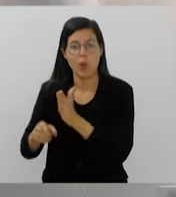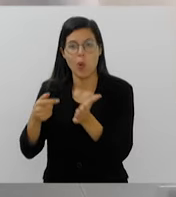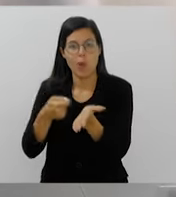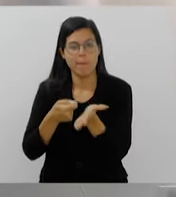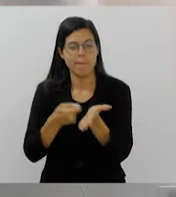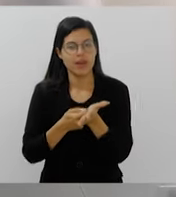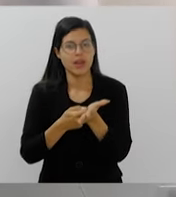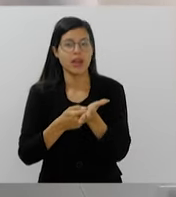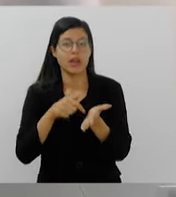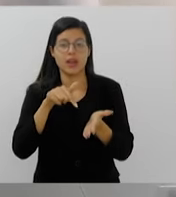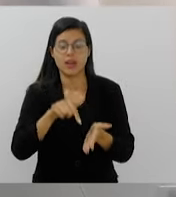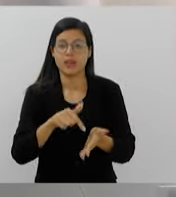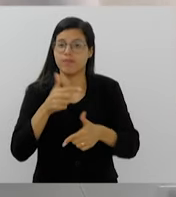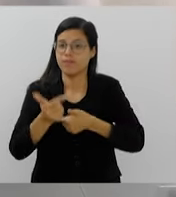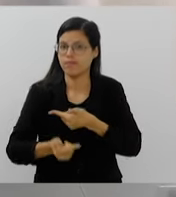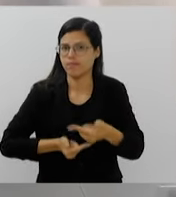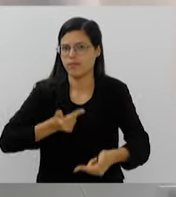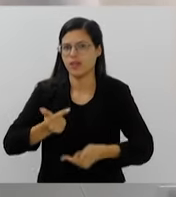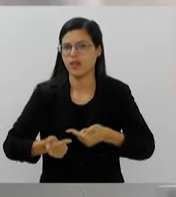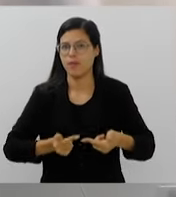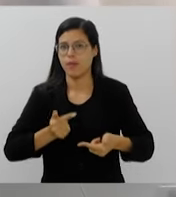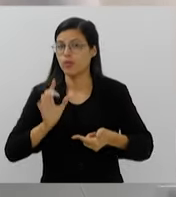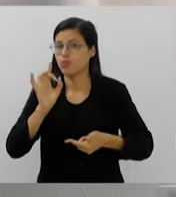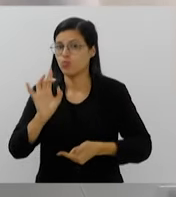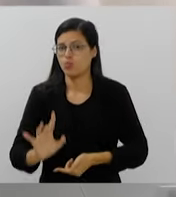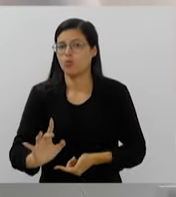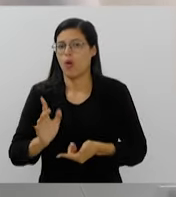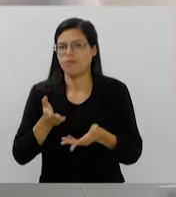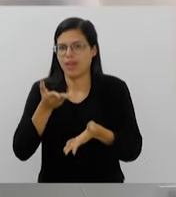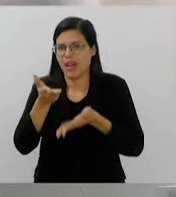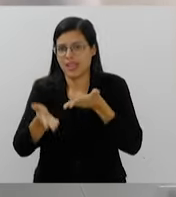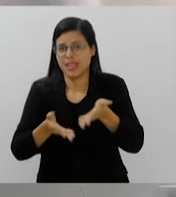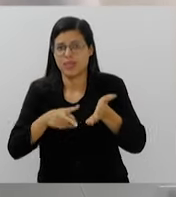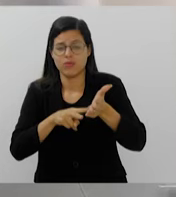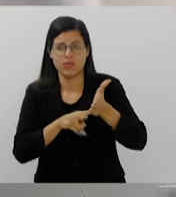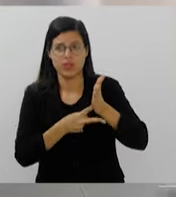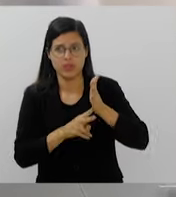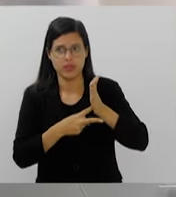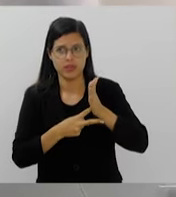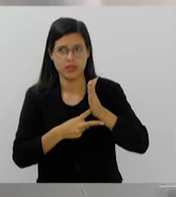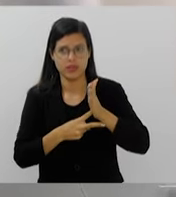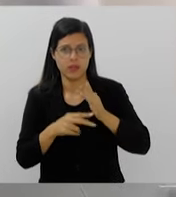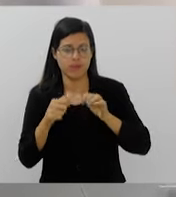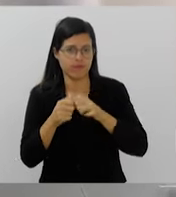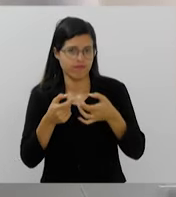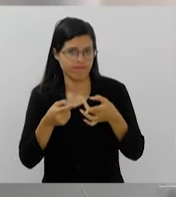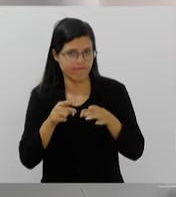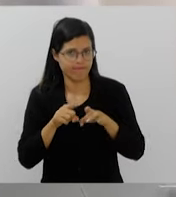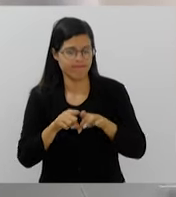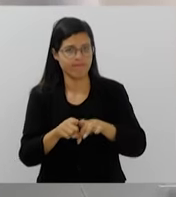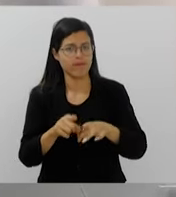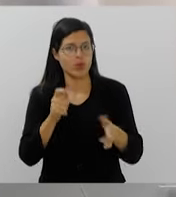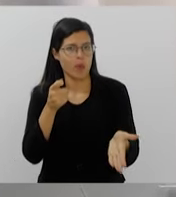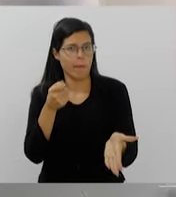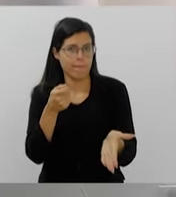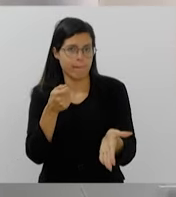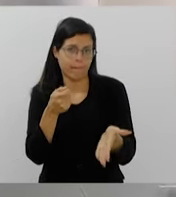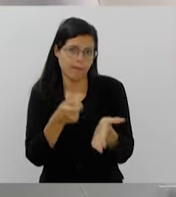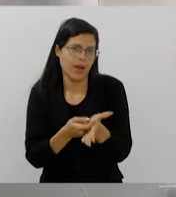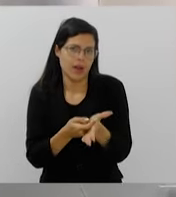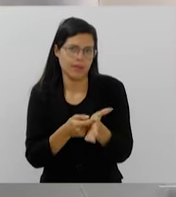CEPLAG trabalhe exclusivamente para atender os sindicatos na realização desses convênios e o pagamento dos descontos em